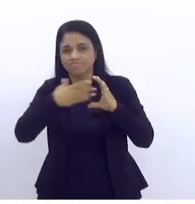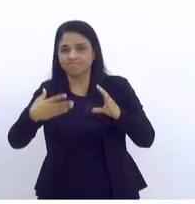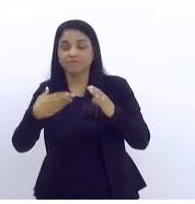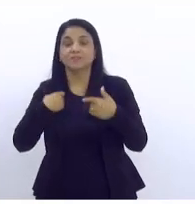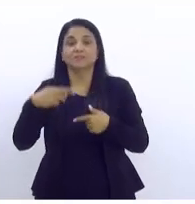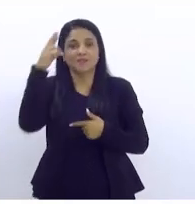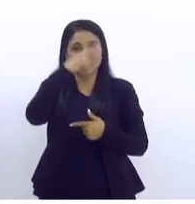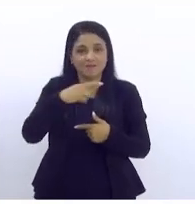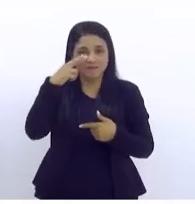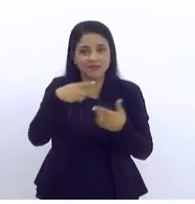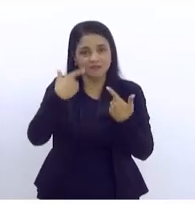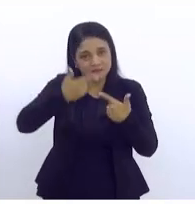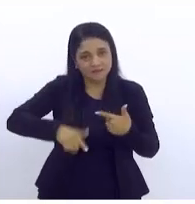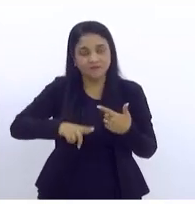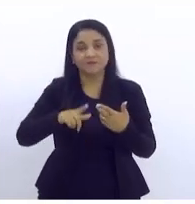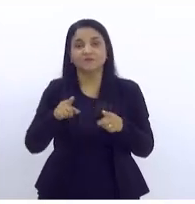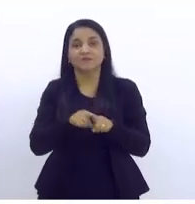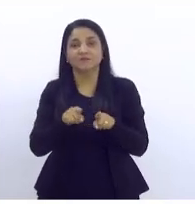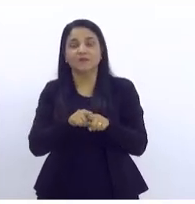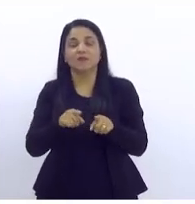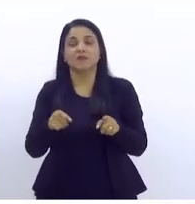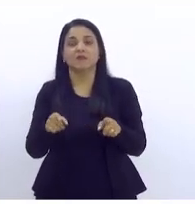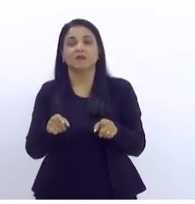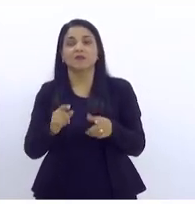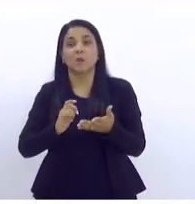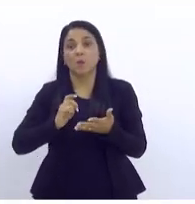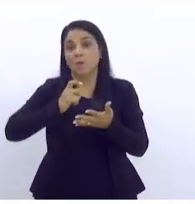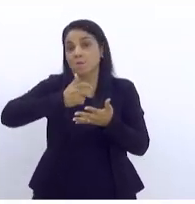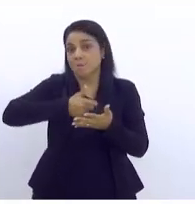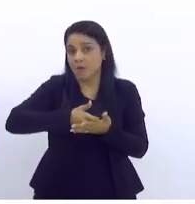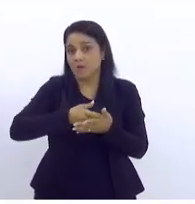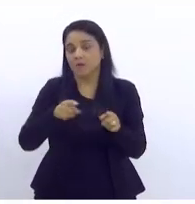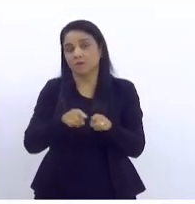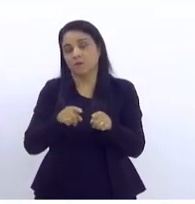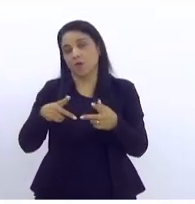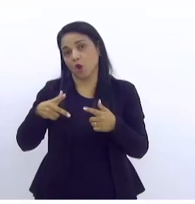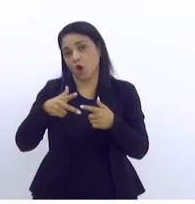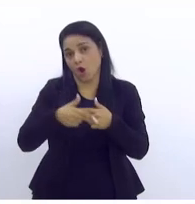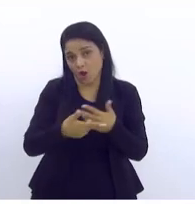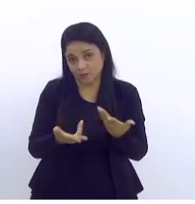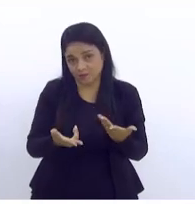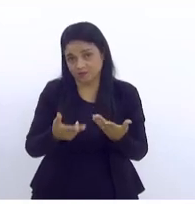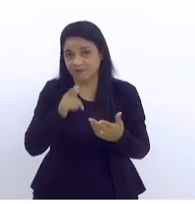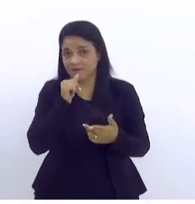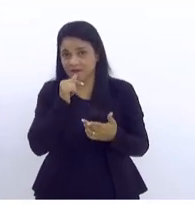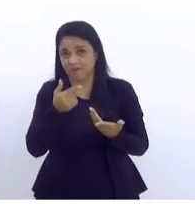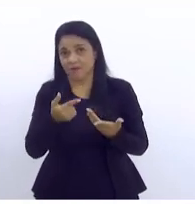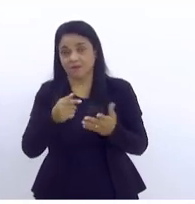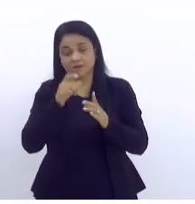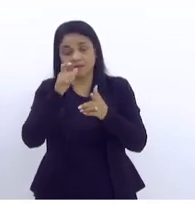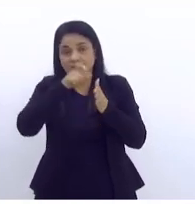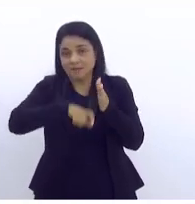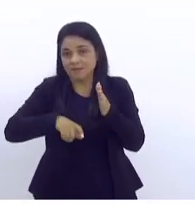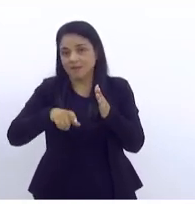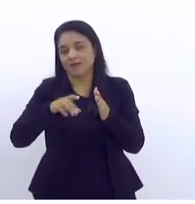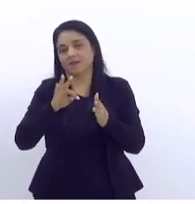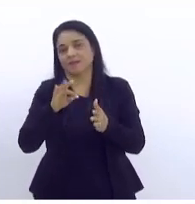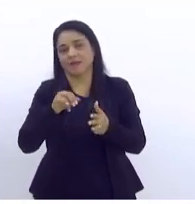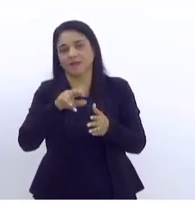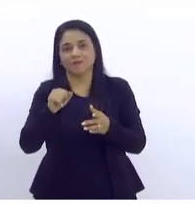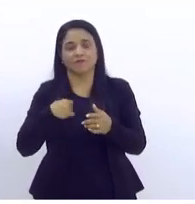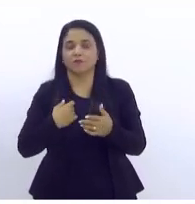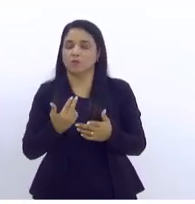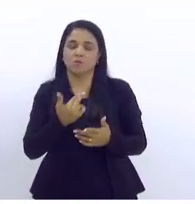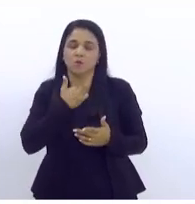favela né e a possibilidade de corte por pagamento né a gente acha que para quem tá na tarifa social não pode ter corte por pagamento